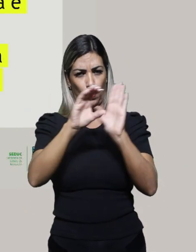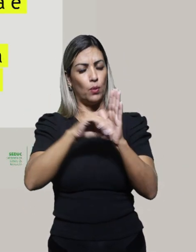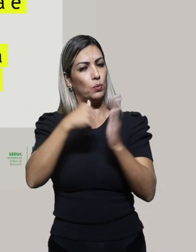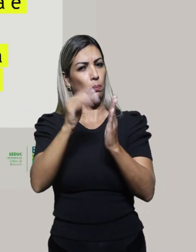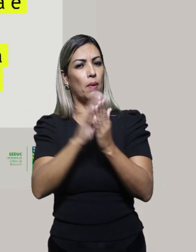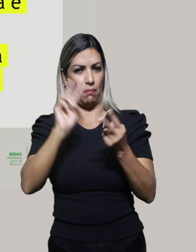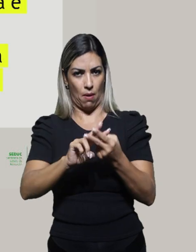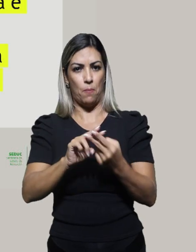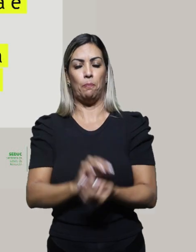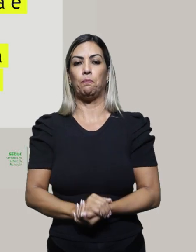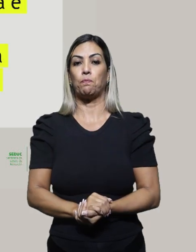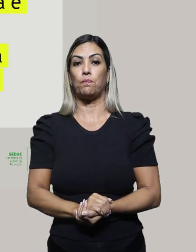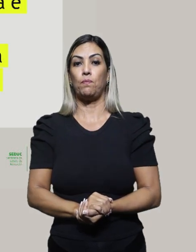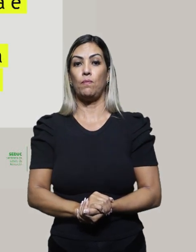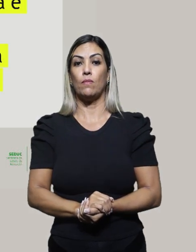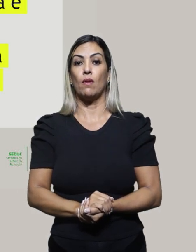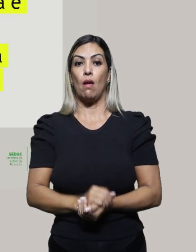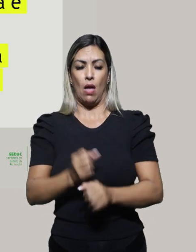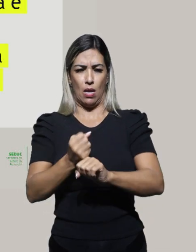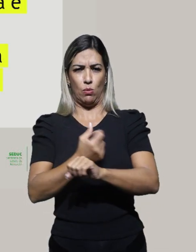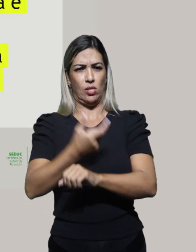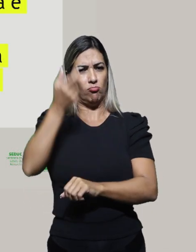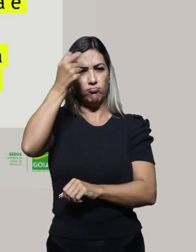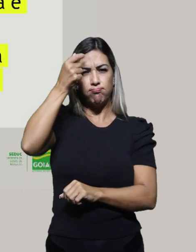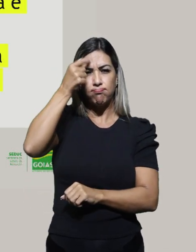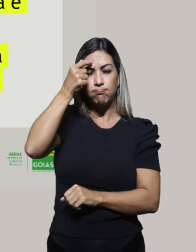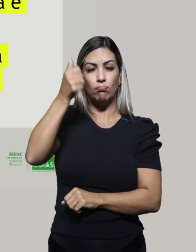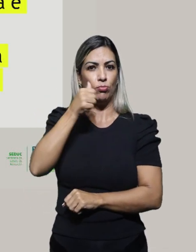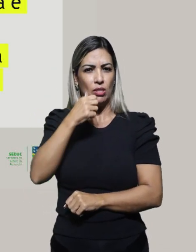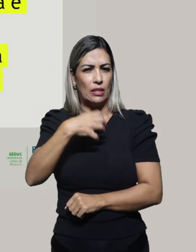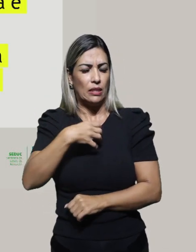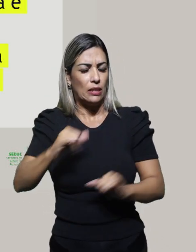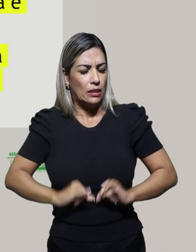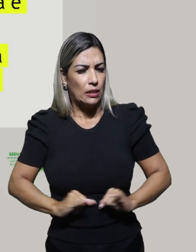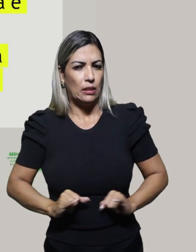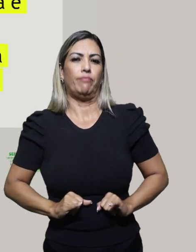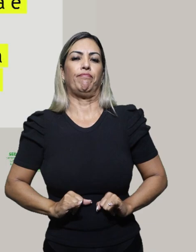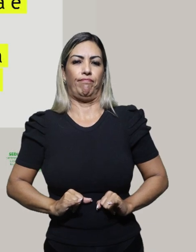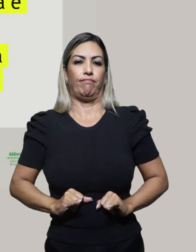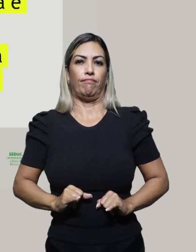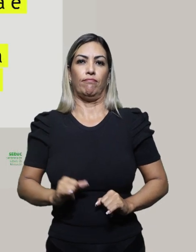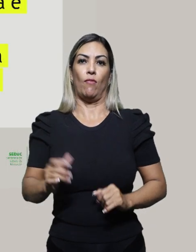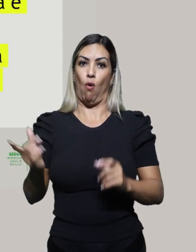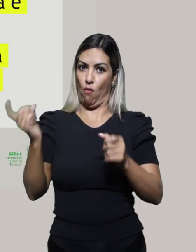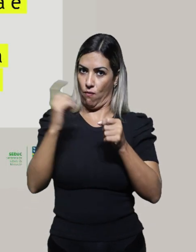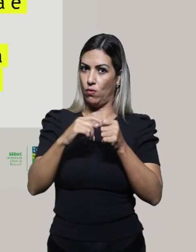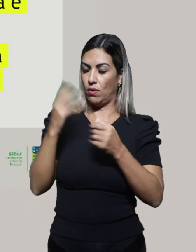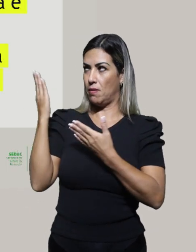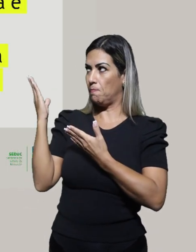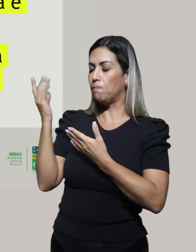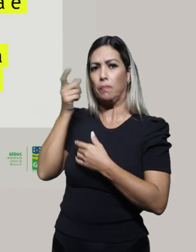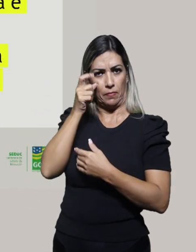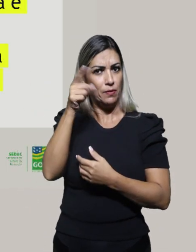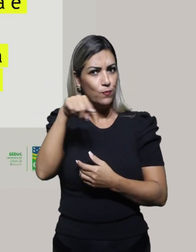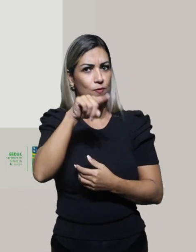do Código Penal. Causar dano emocional à mulher. Aqui, gente, deixa eu voltar aqui numa